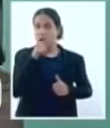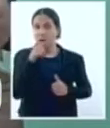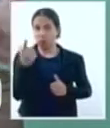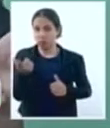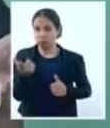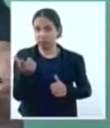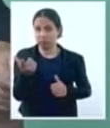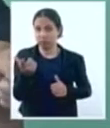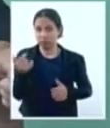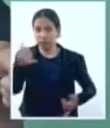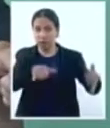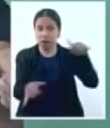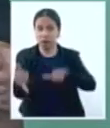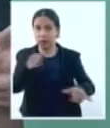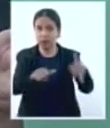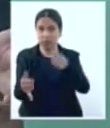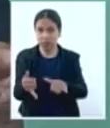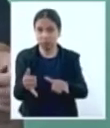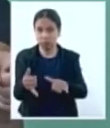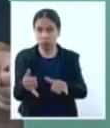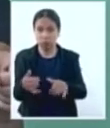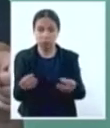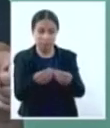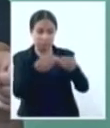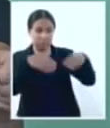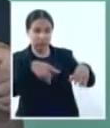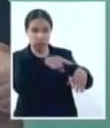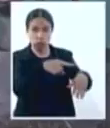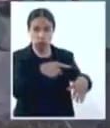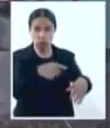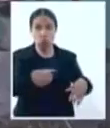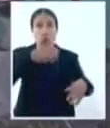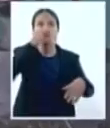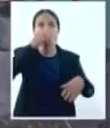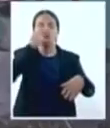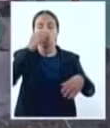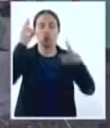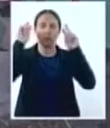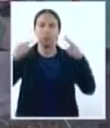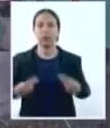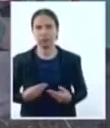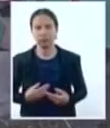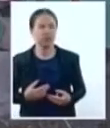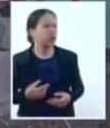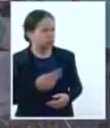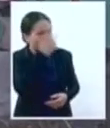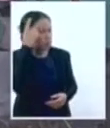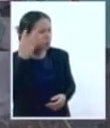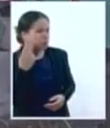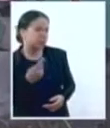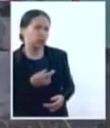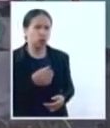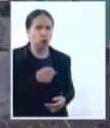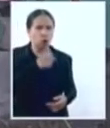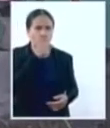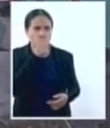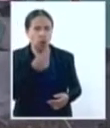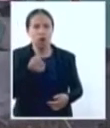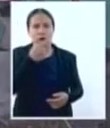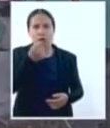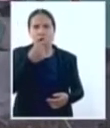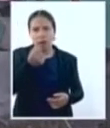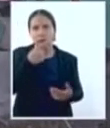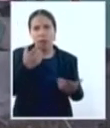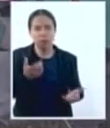ser agressivas para o consumo humano. Né? Então, a pessoa, por exemplo, ela poderia pegar o xarope ou algum outro medicamento e despejar na água.